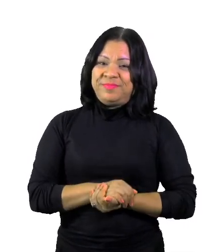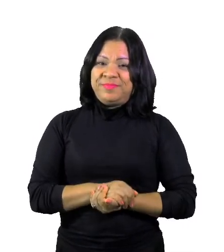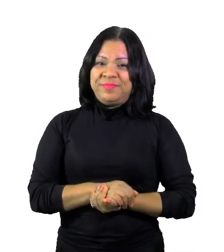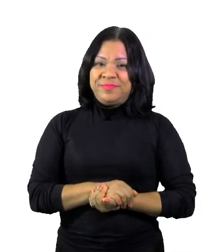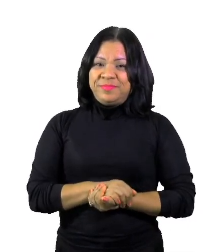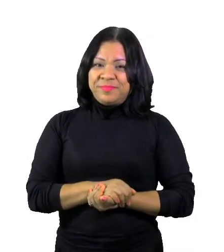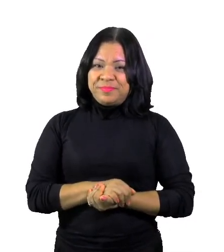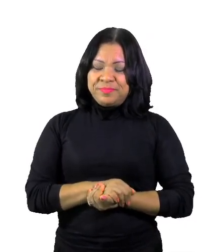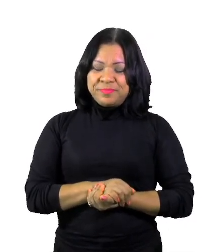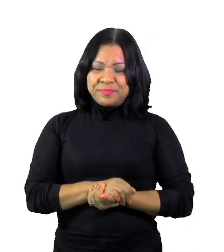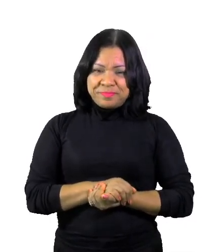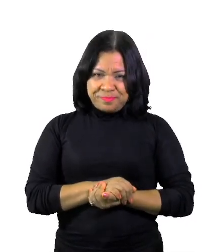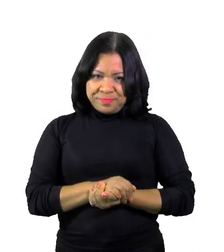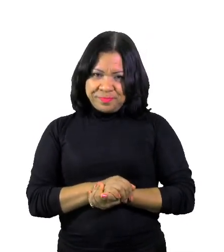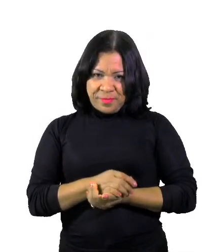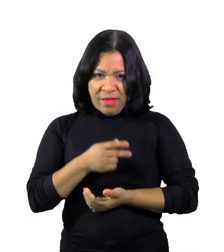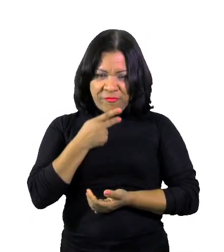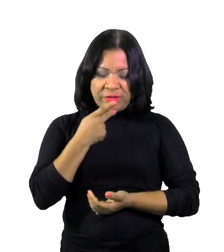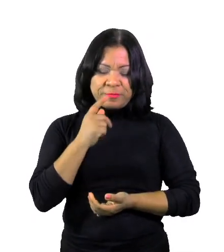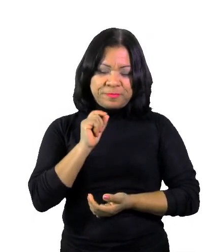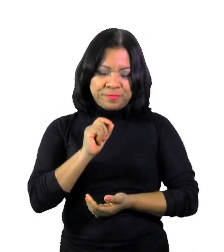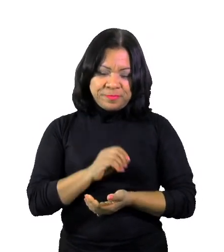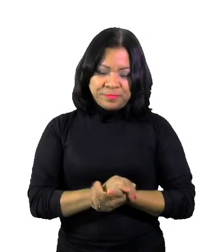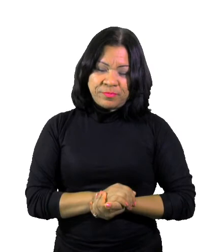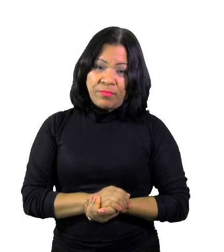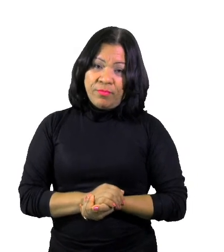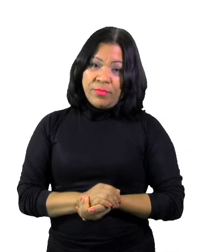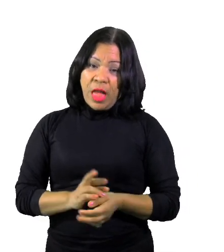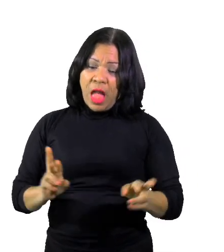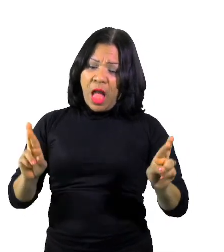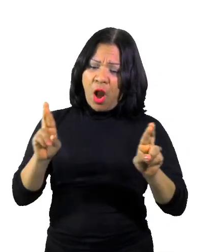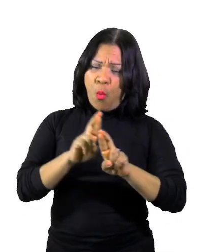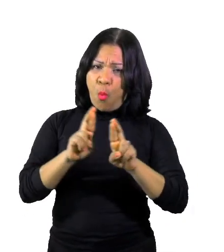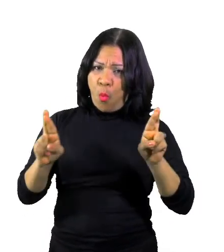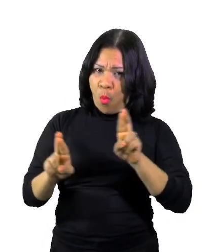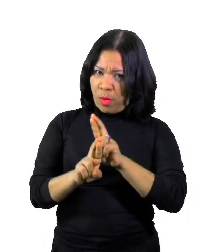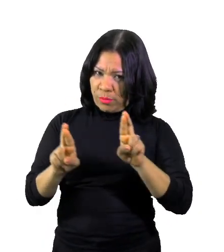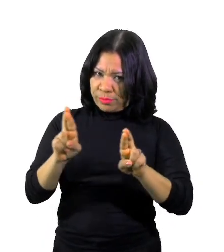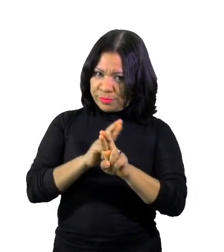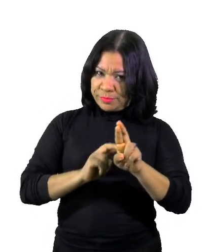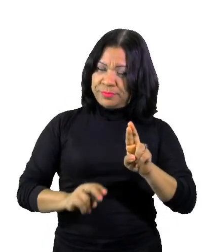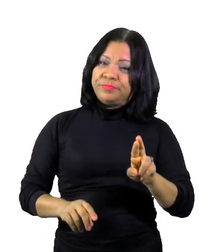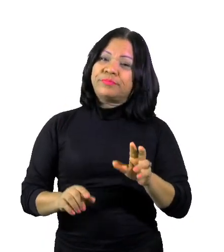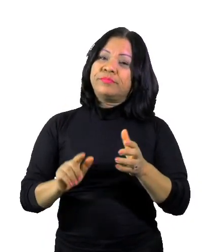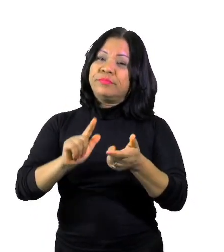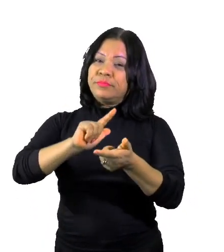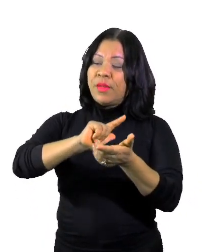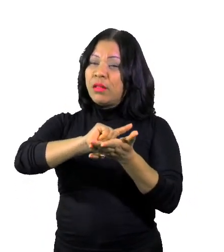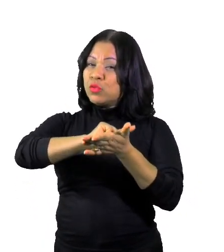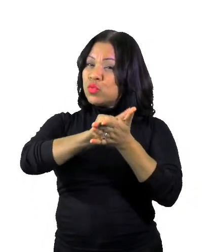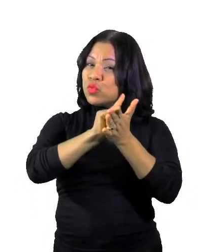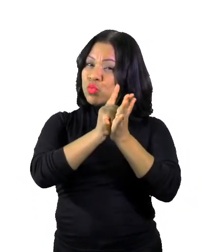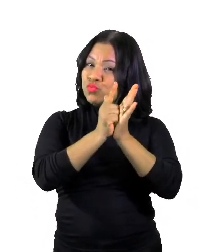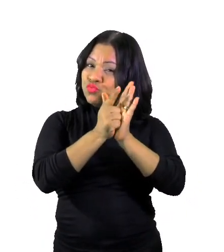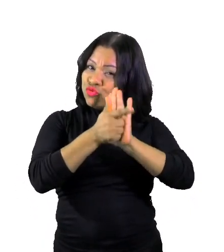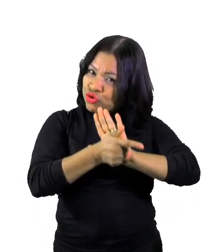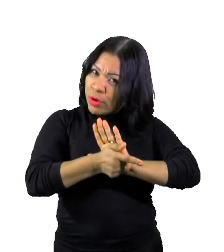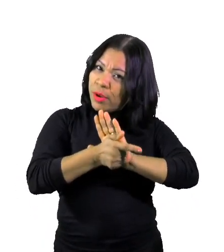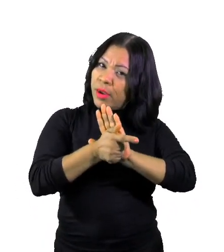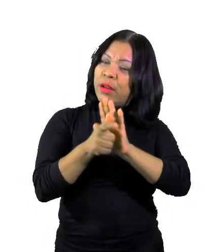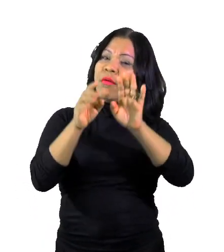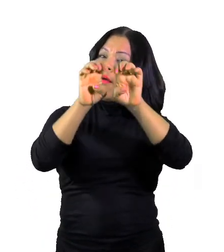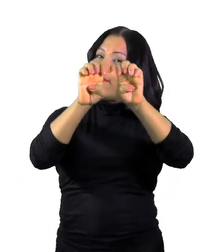fala o seguinte: com relação ao gênero e sua estruturação do